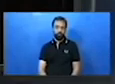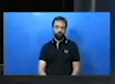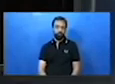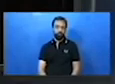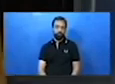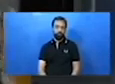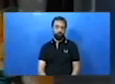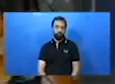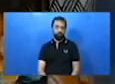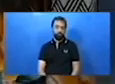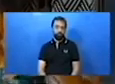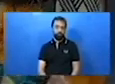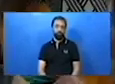8